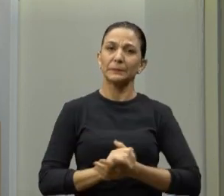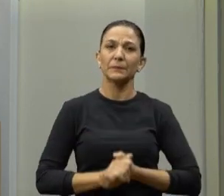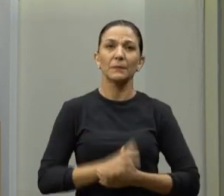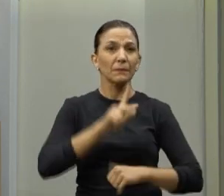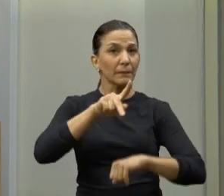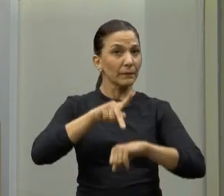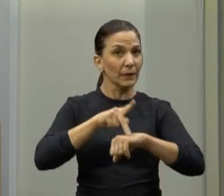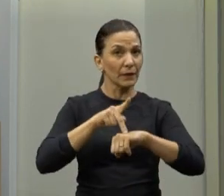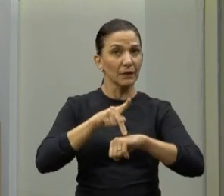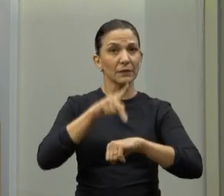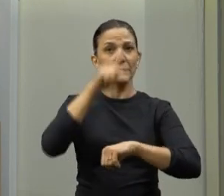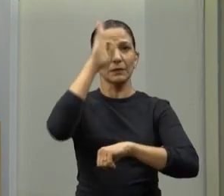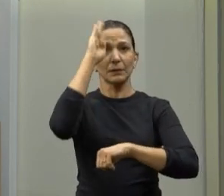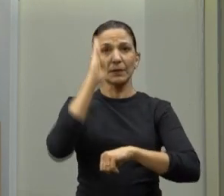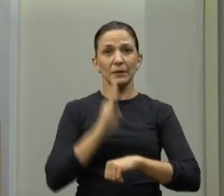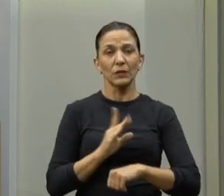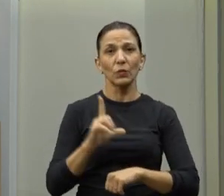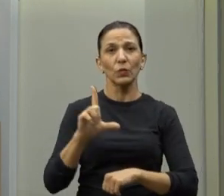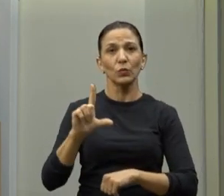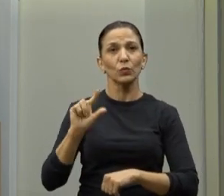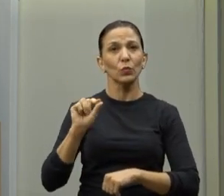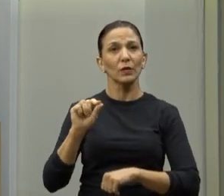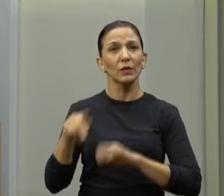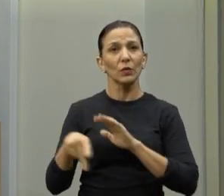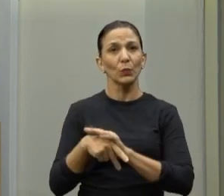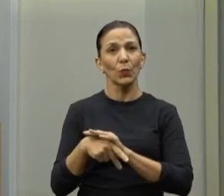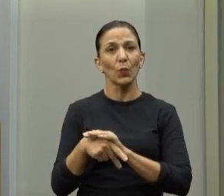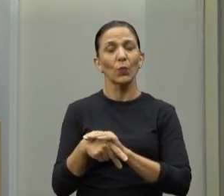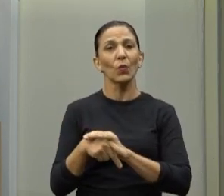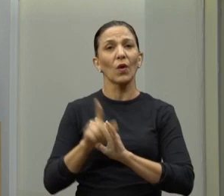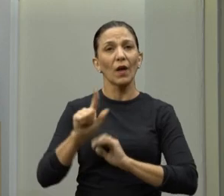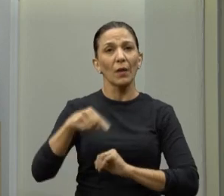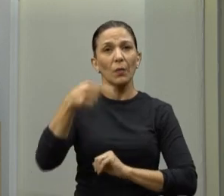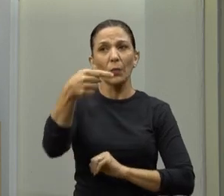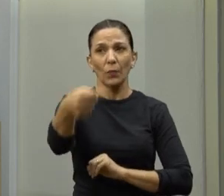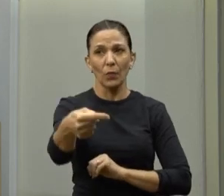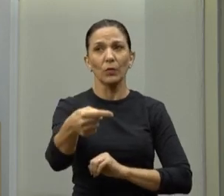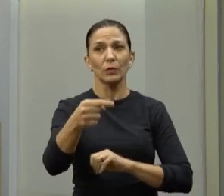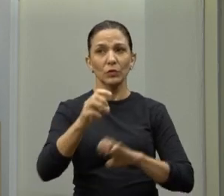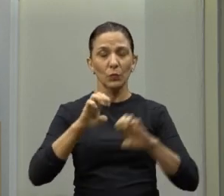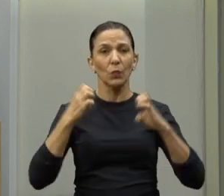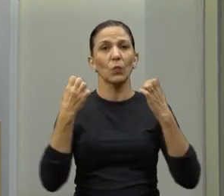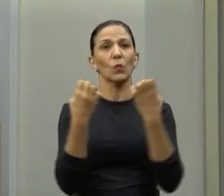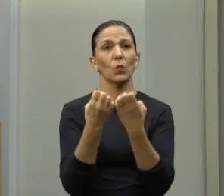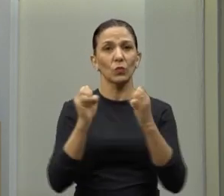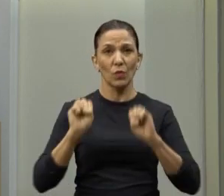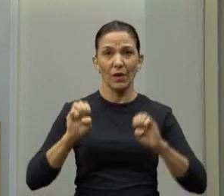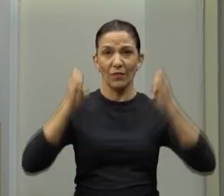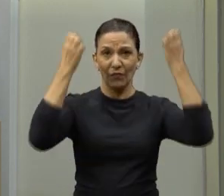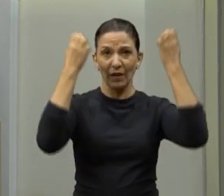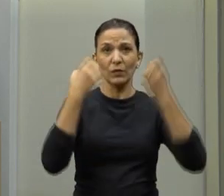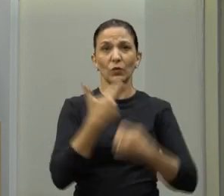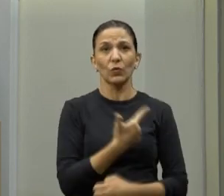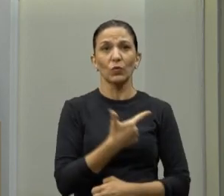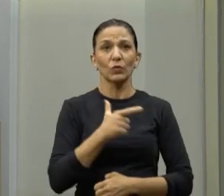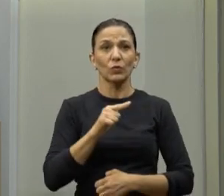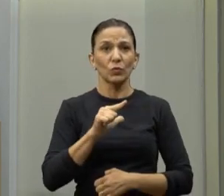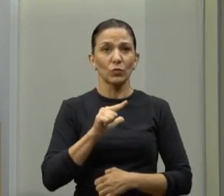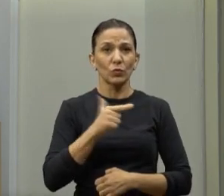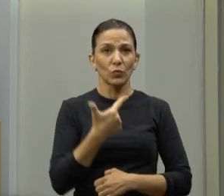o Brasil foi escolhido também para ser a nova sede do encontro né No próximo no próximo 2020